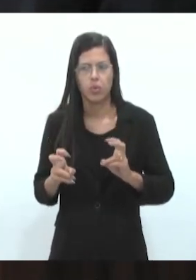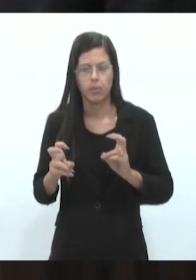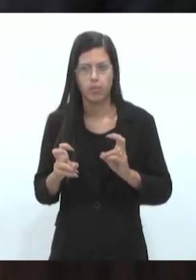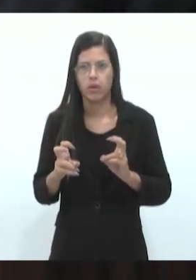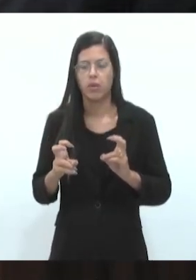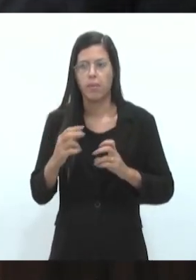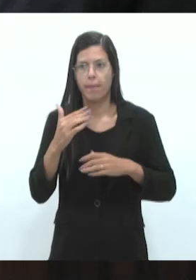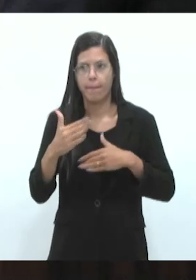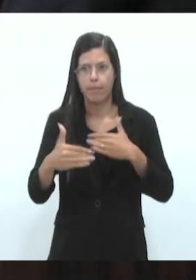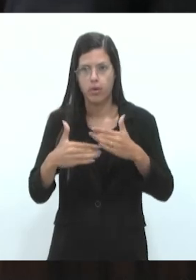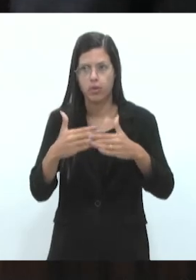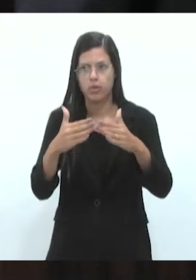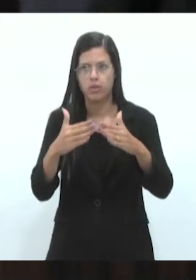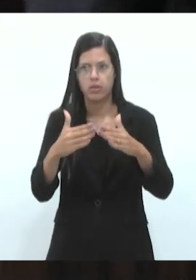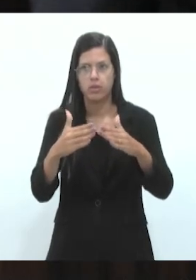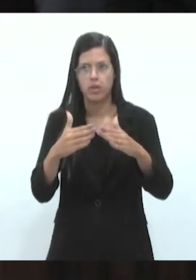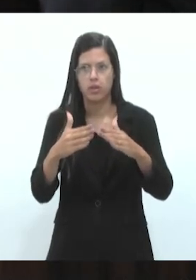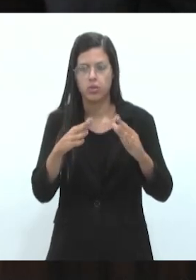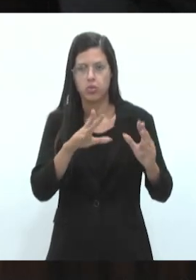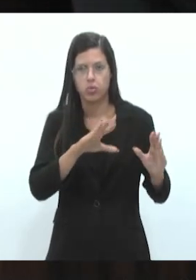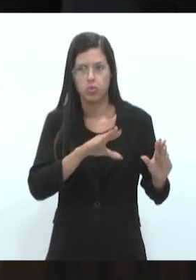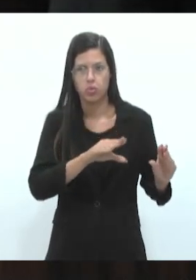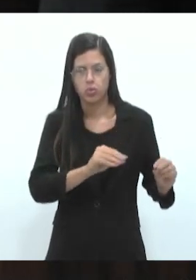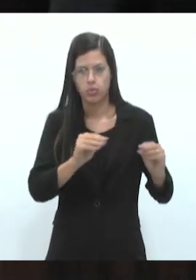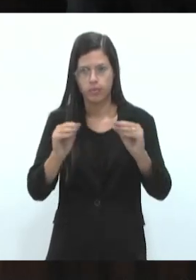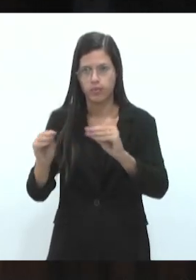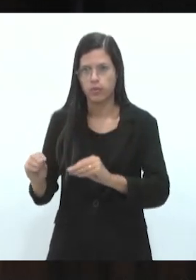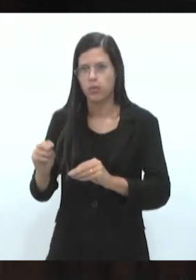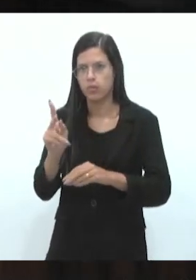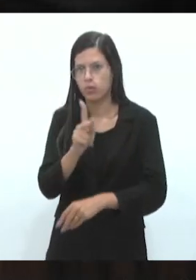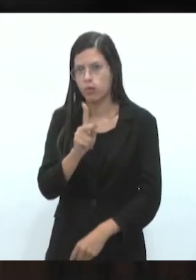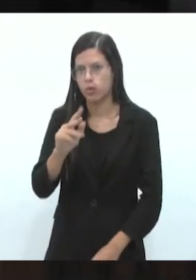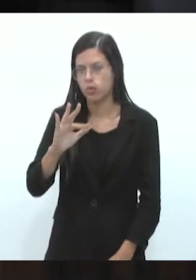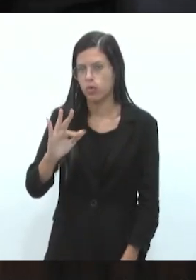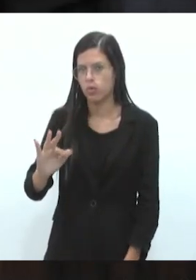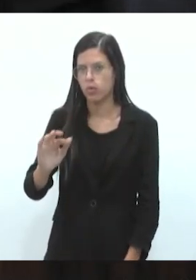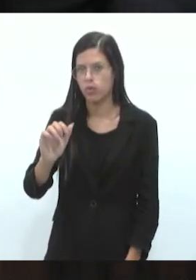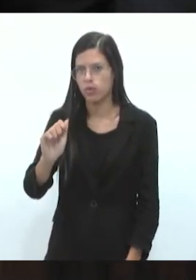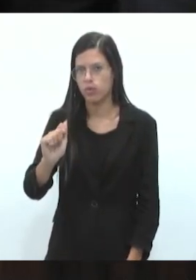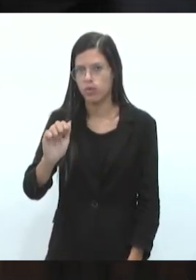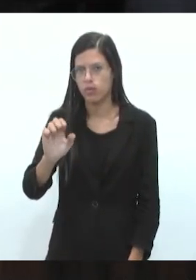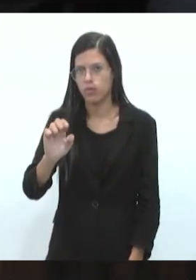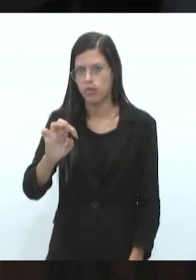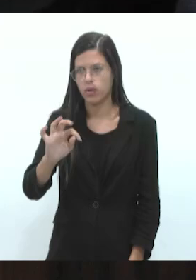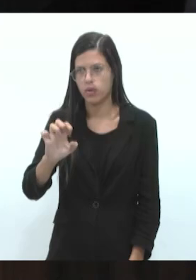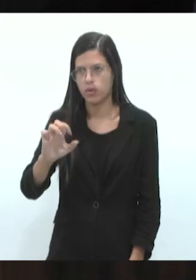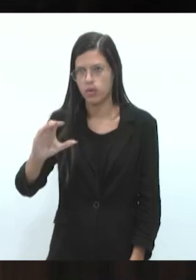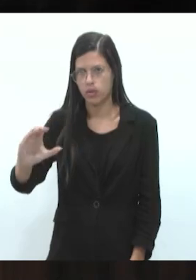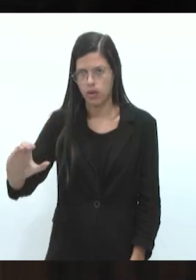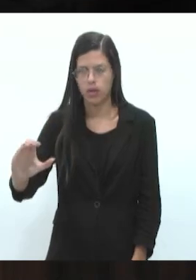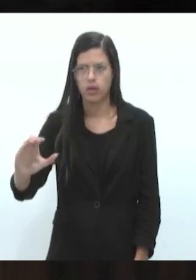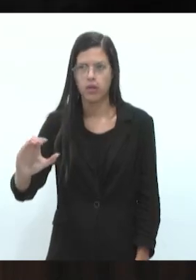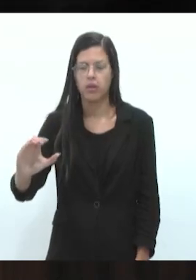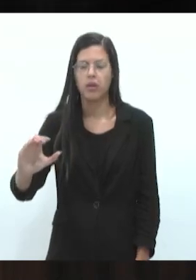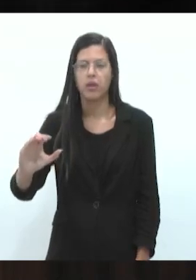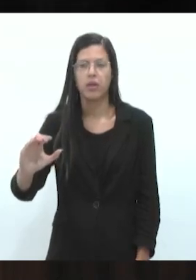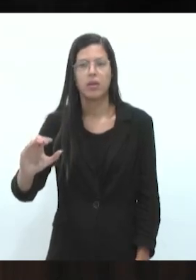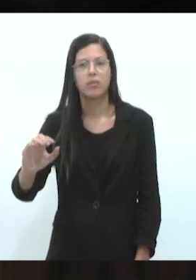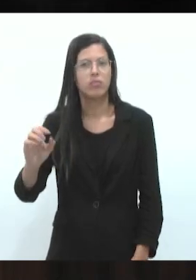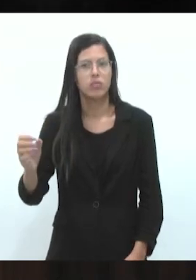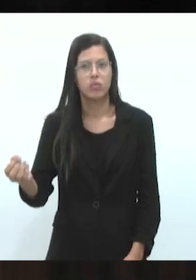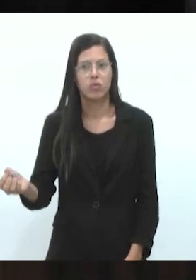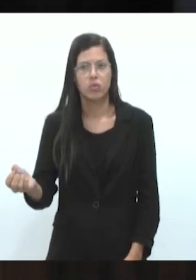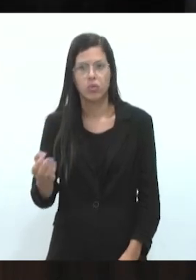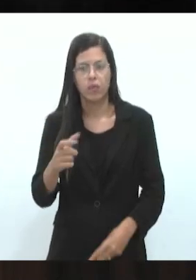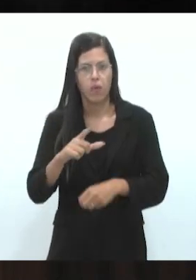sobre o processo de migração dos professores FAETEC da Fundação de Apoio à Escola Técnica para nova